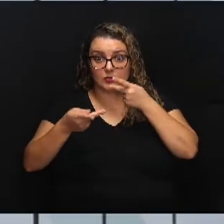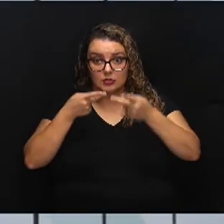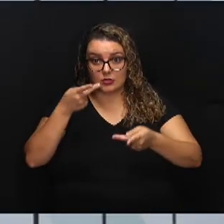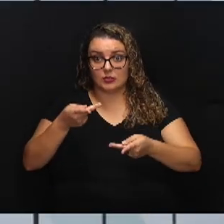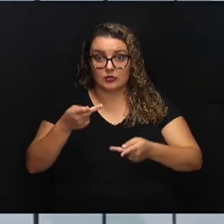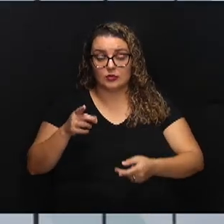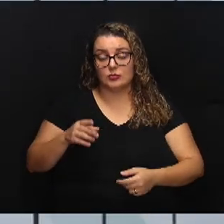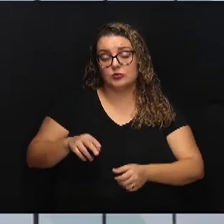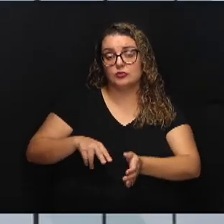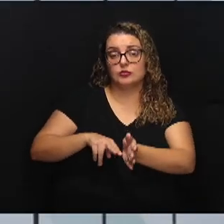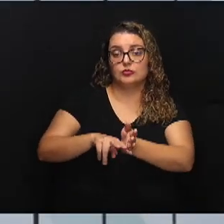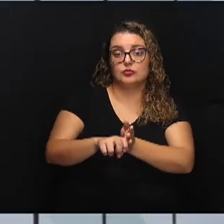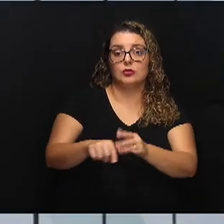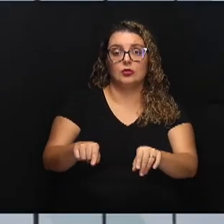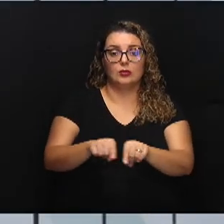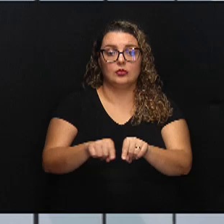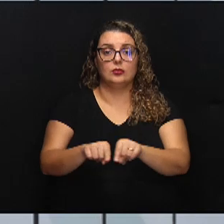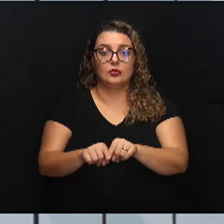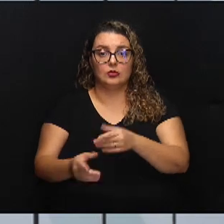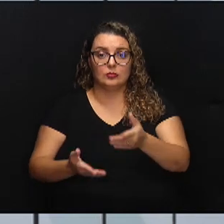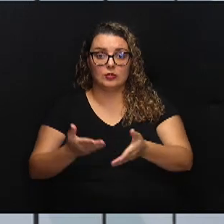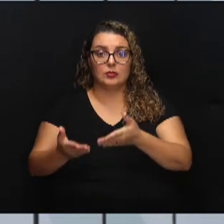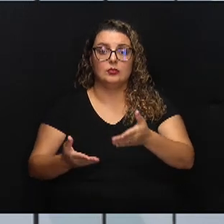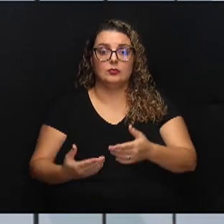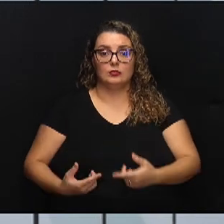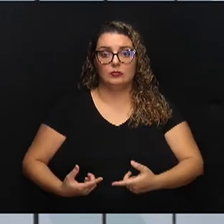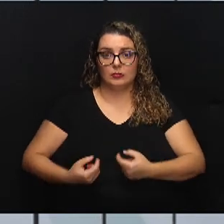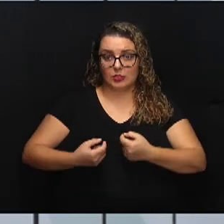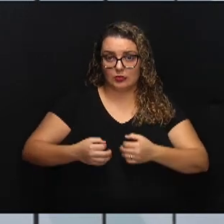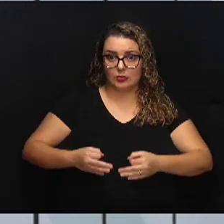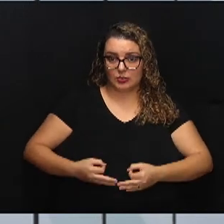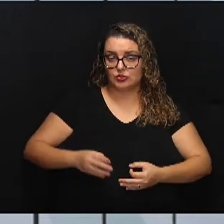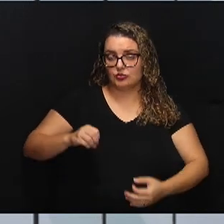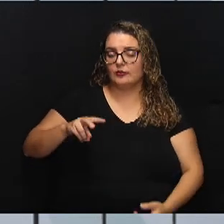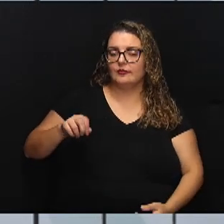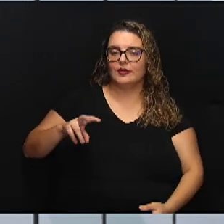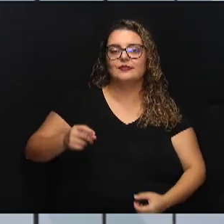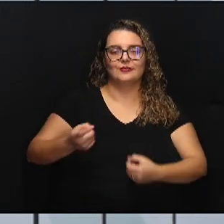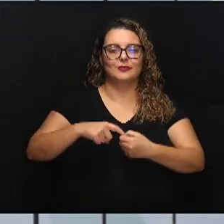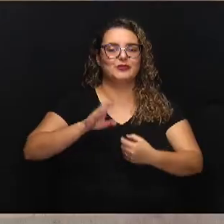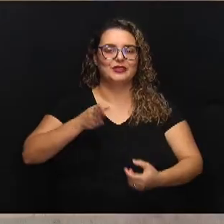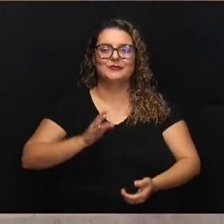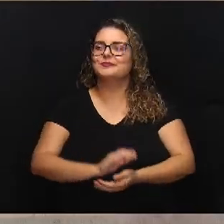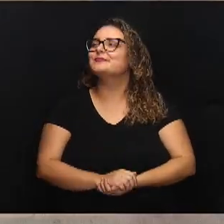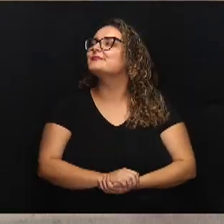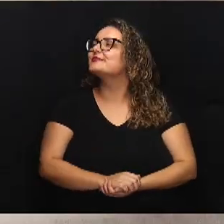o diagnóstico e também o tratamento para o câncer de ovário. Nós já voltamos.